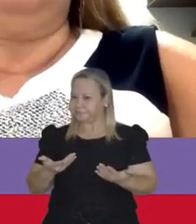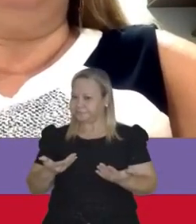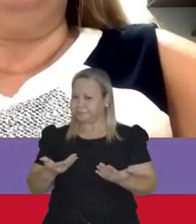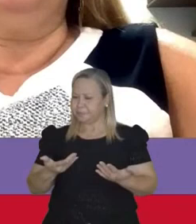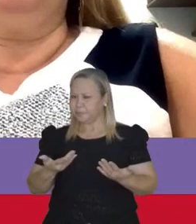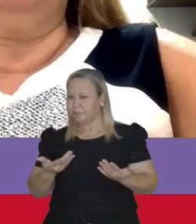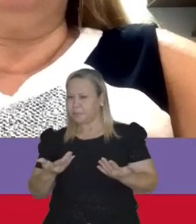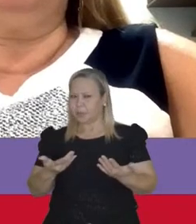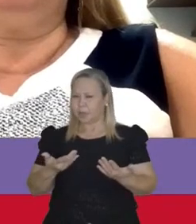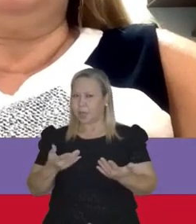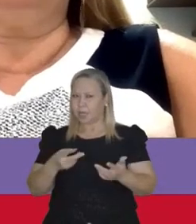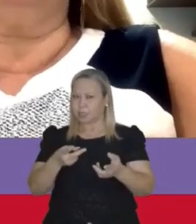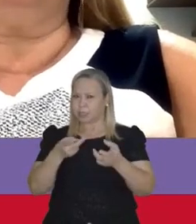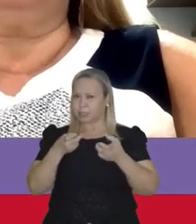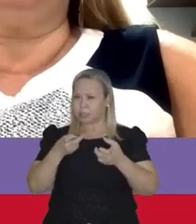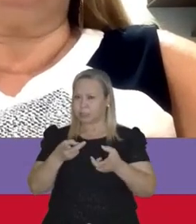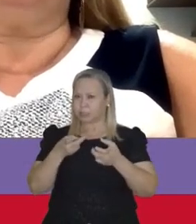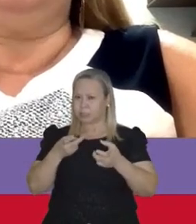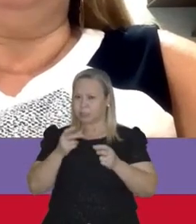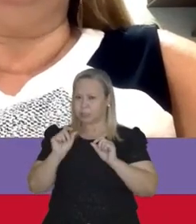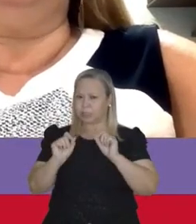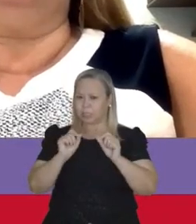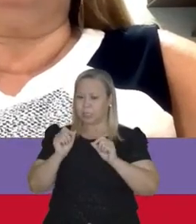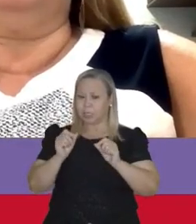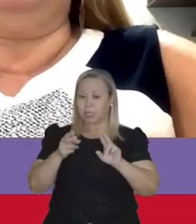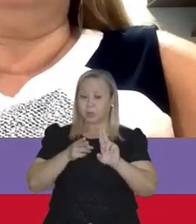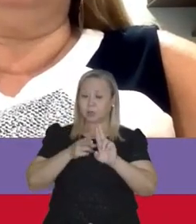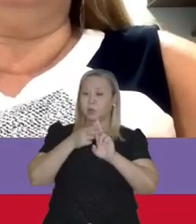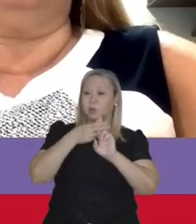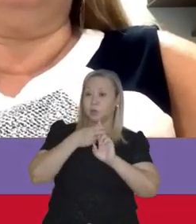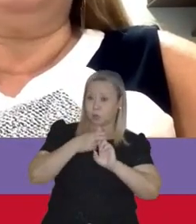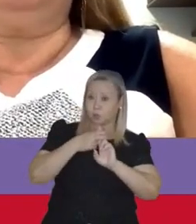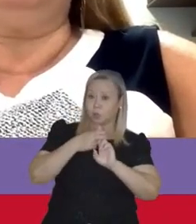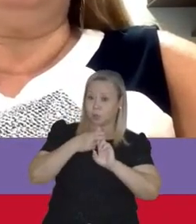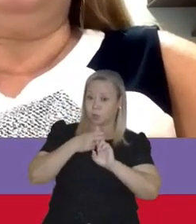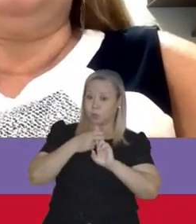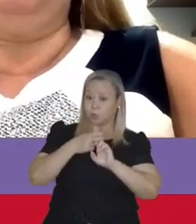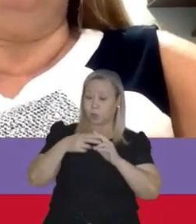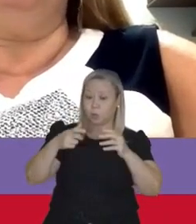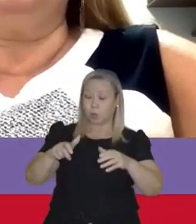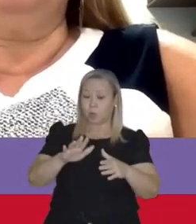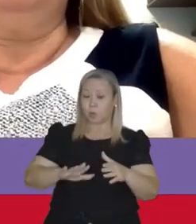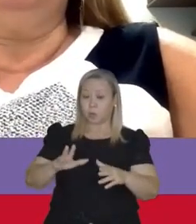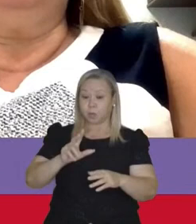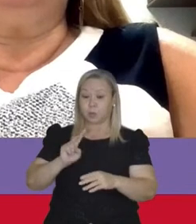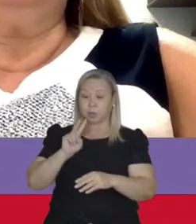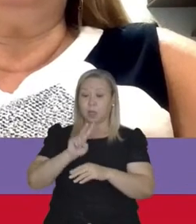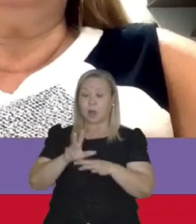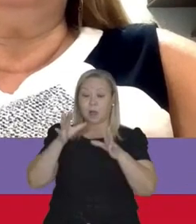de vista do Sistema Único de Saúde, no campo da atenção integral.